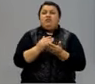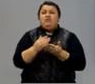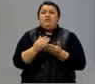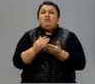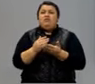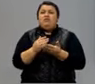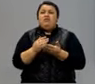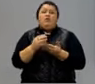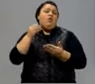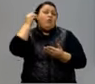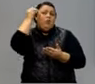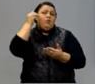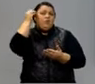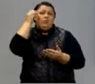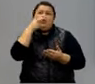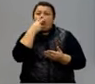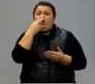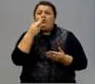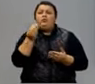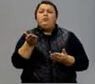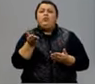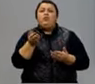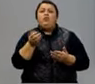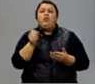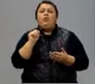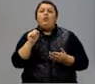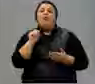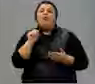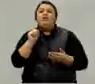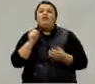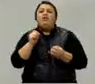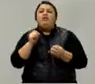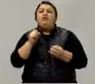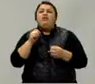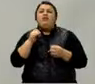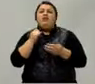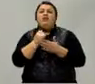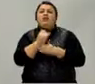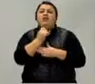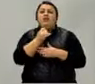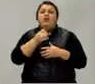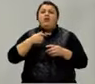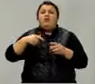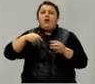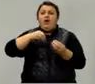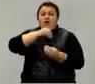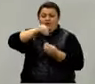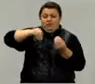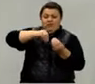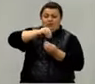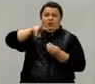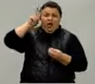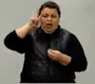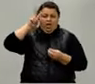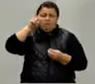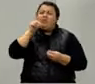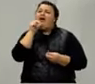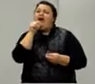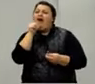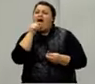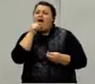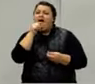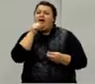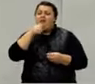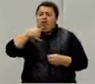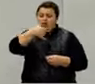experimento, qual foi a função ali daquela substância que eu misturei? Lembra? Eu misturei a água e